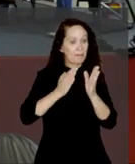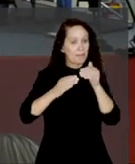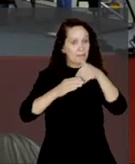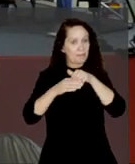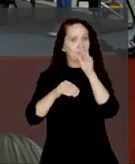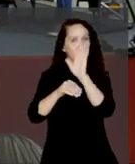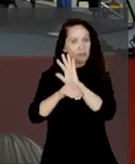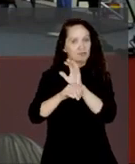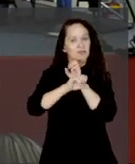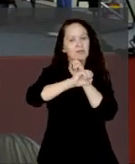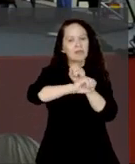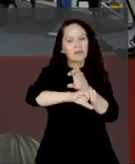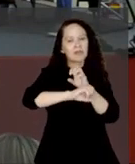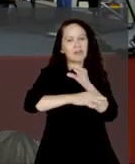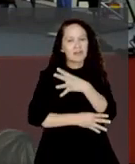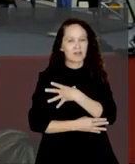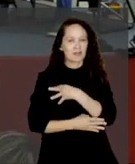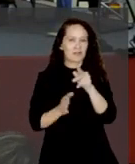amoroso,